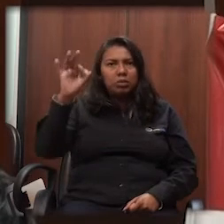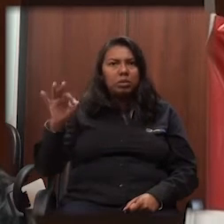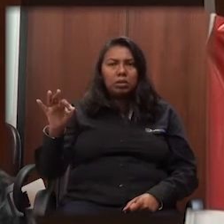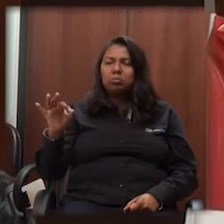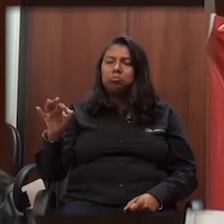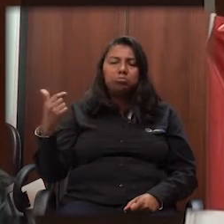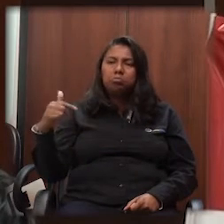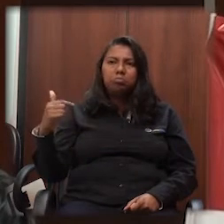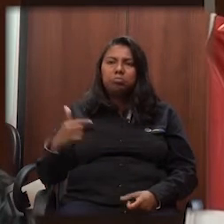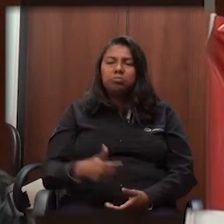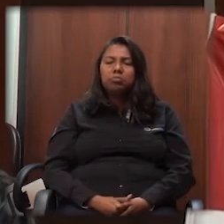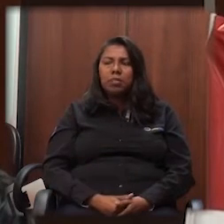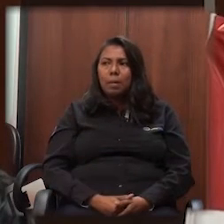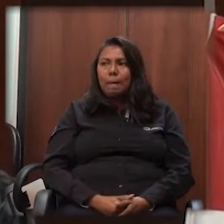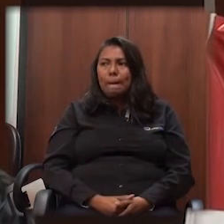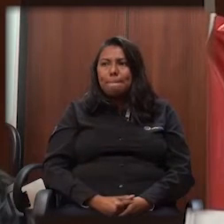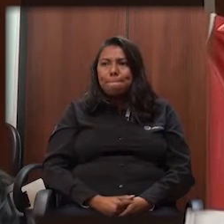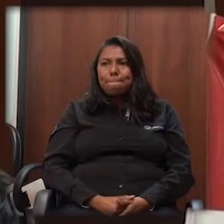indicam que não. Pode passar.